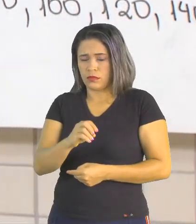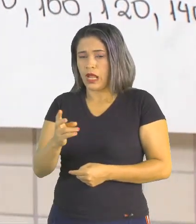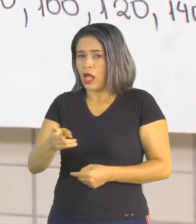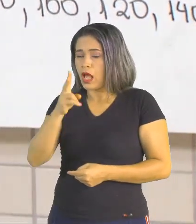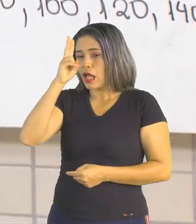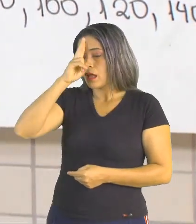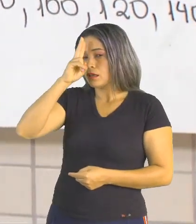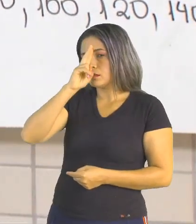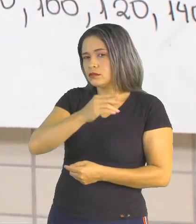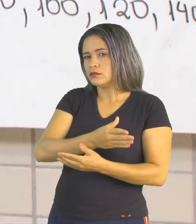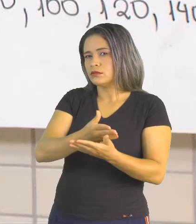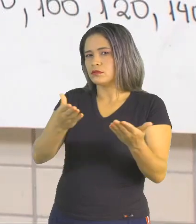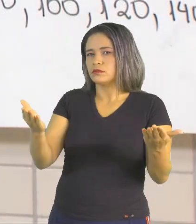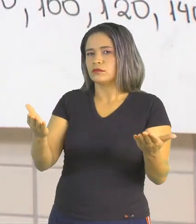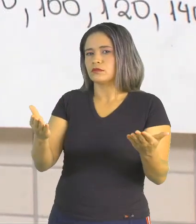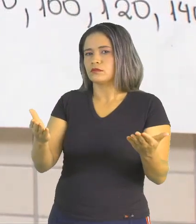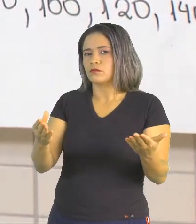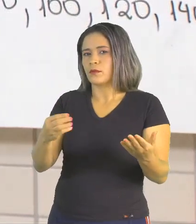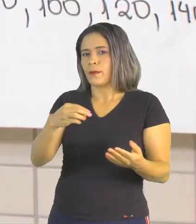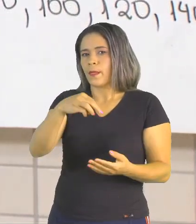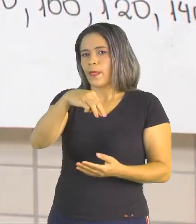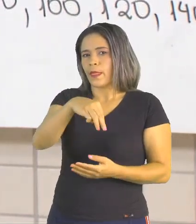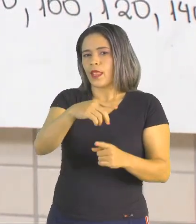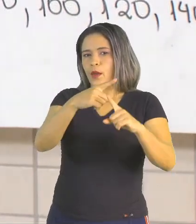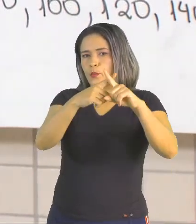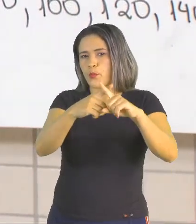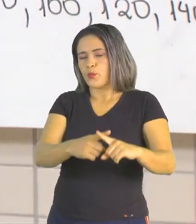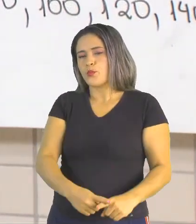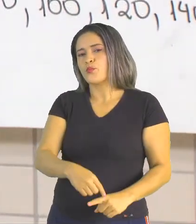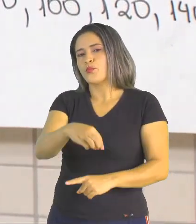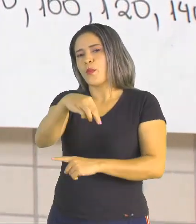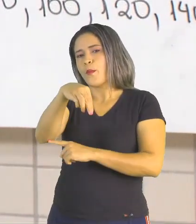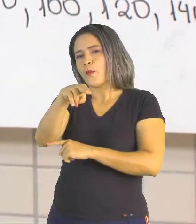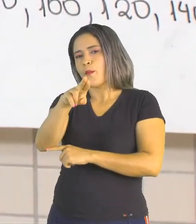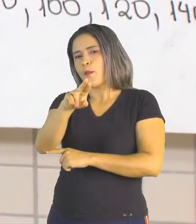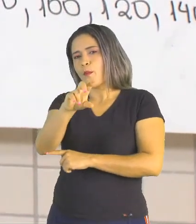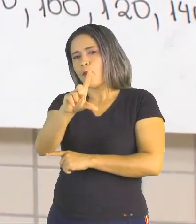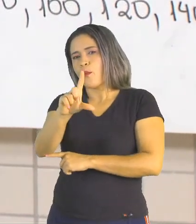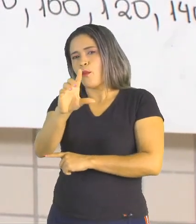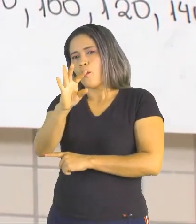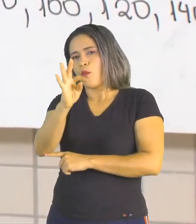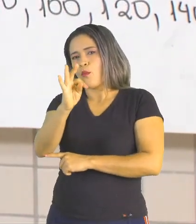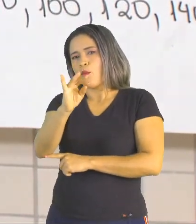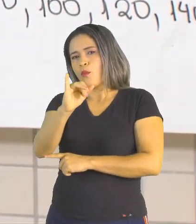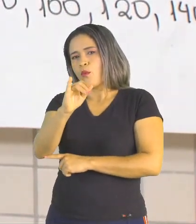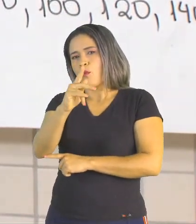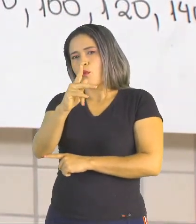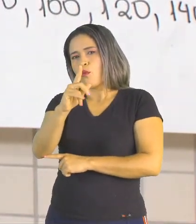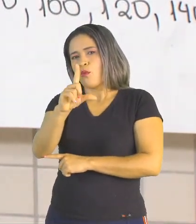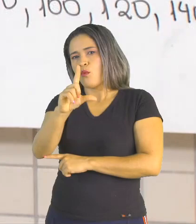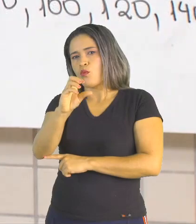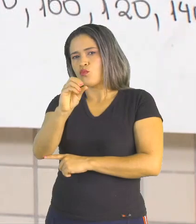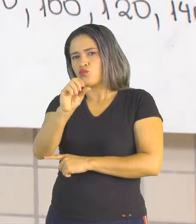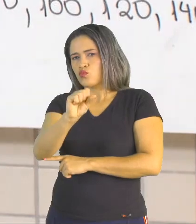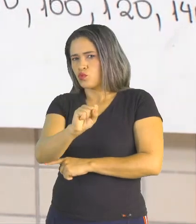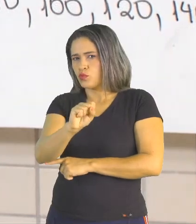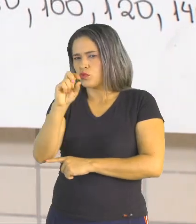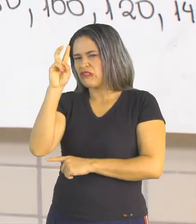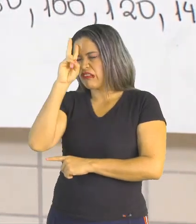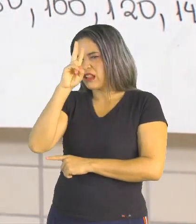de múltiplos de um número natural. Nós já explicamos aqui. Múltiplos,